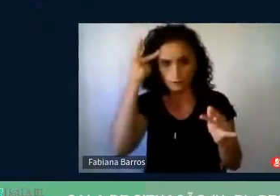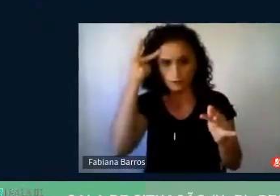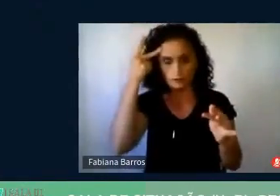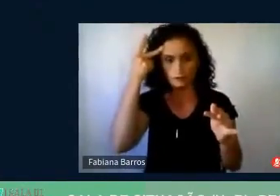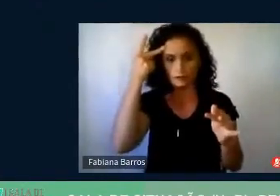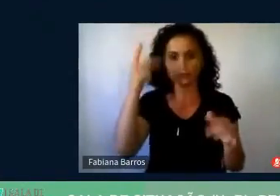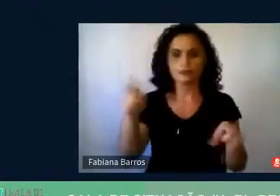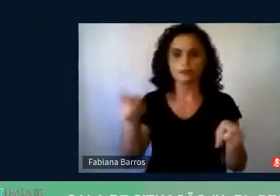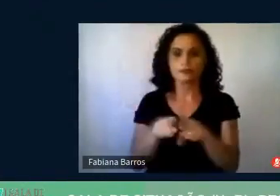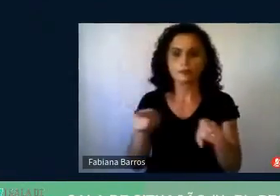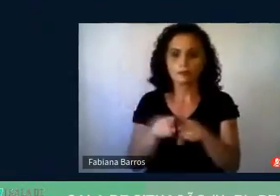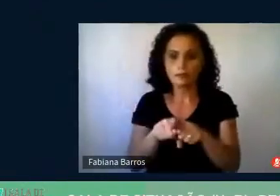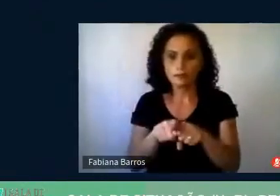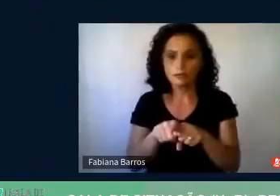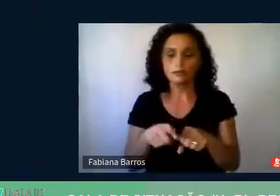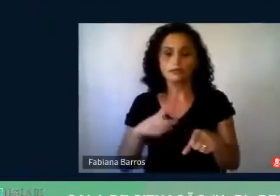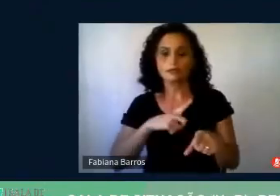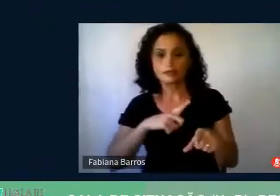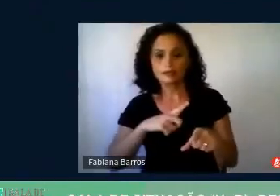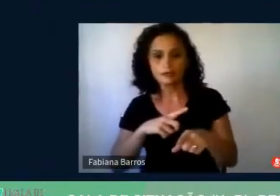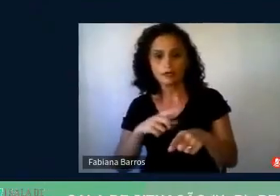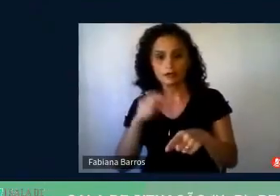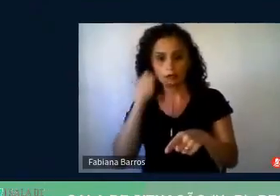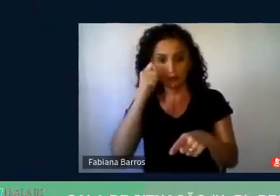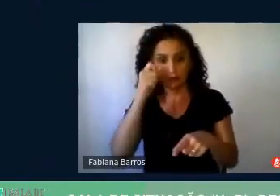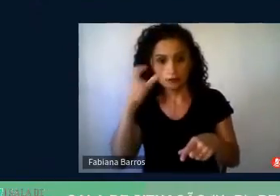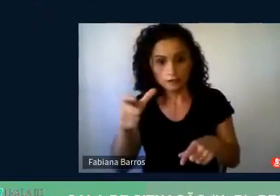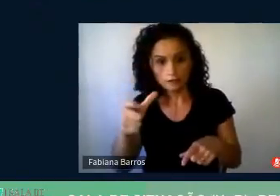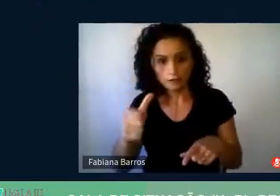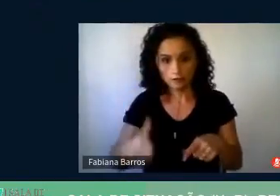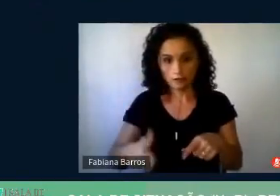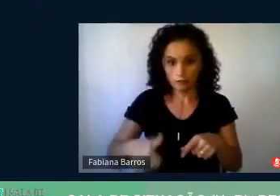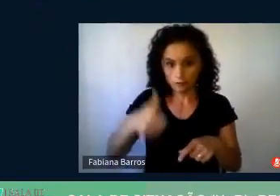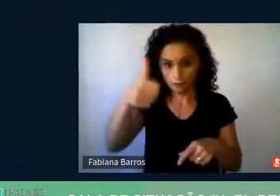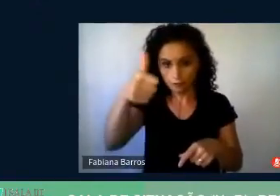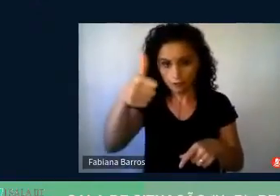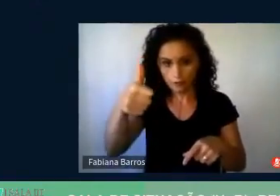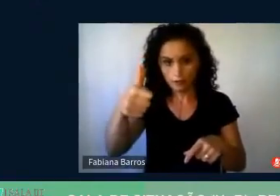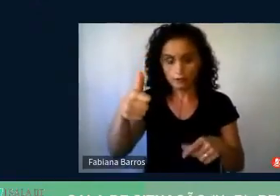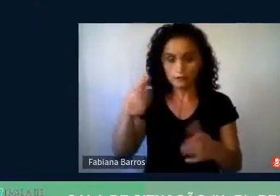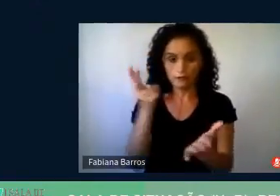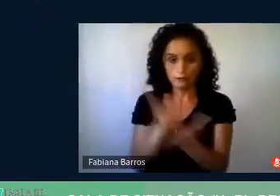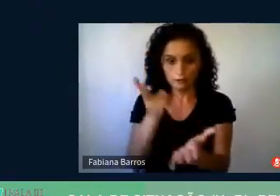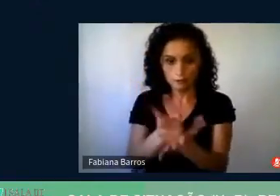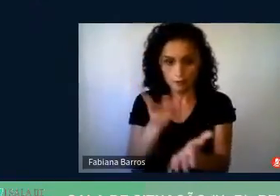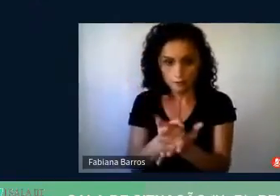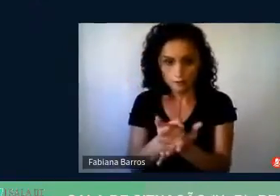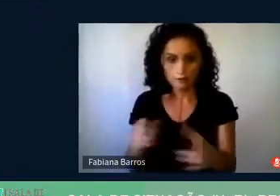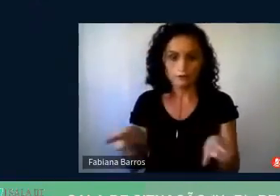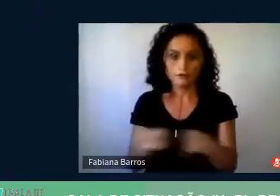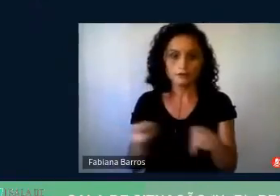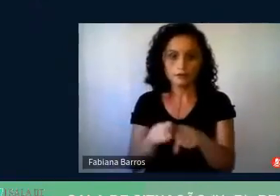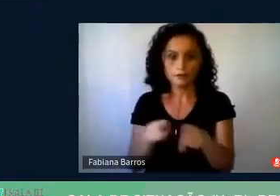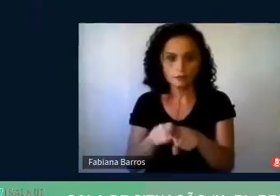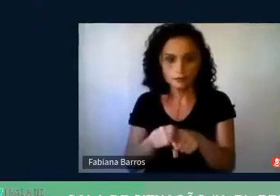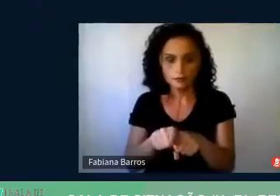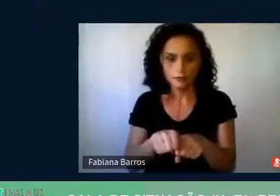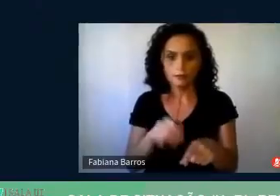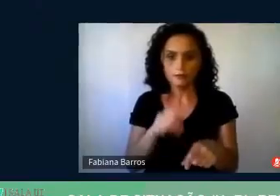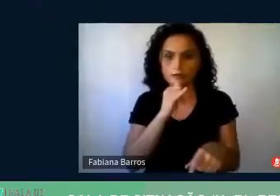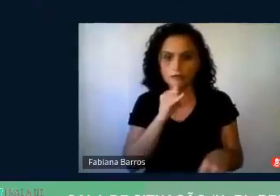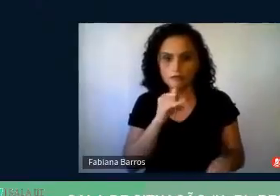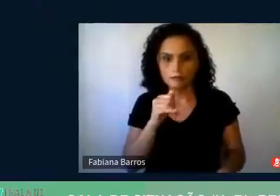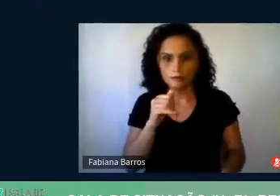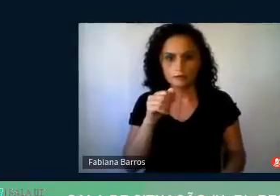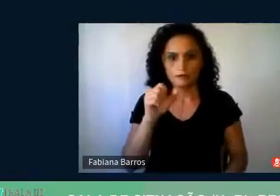essas comunidades. Aqui é um exemplo, aqui esse é o painel que nós apoiamos a equipe de São Gabriel da Cachoeira, lá do Judicei, do Alto